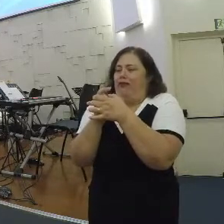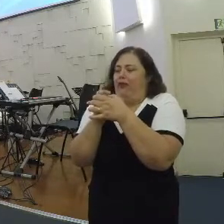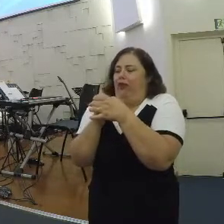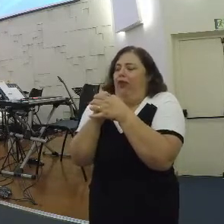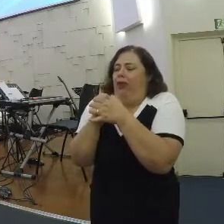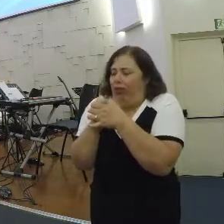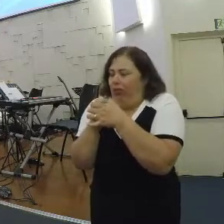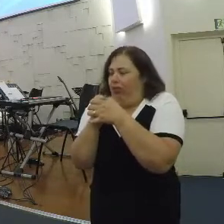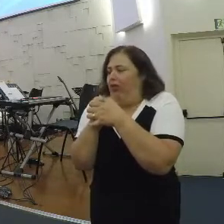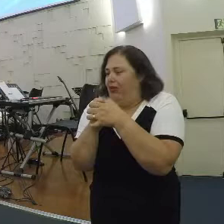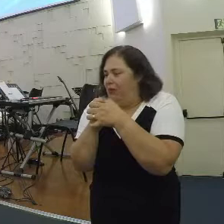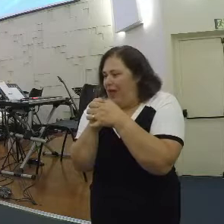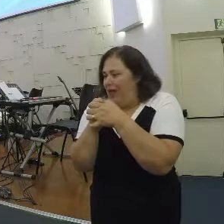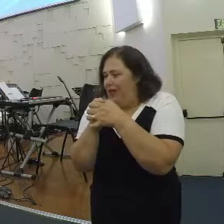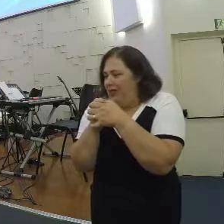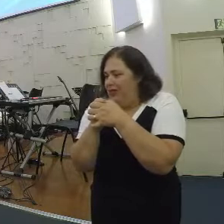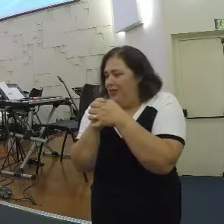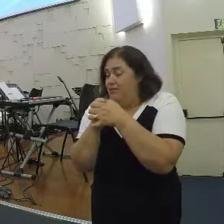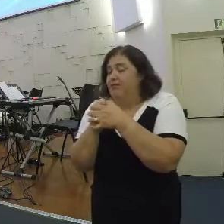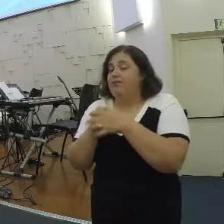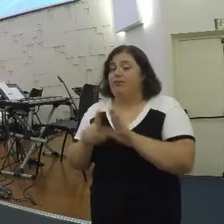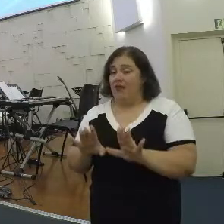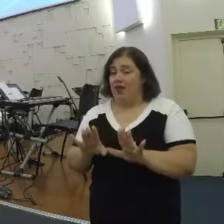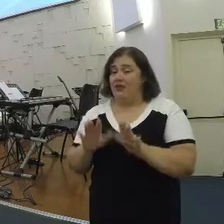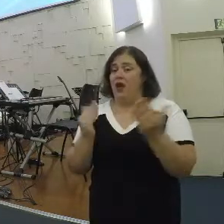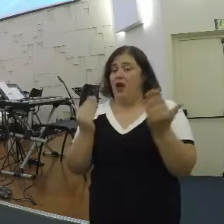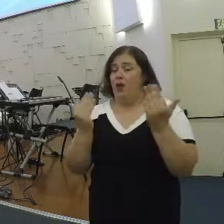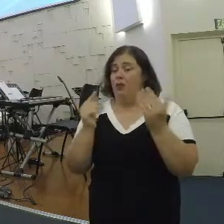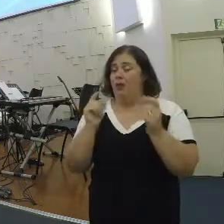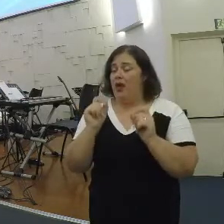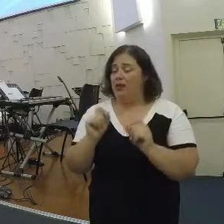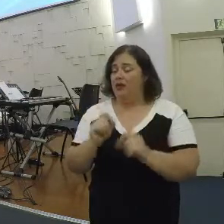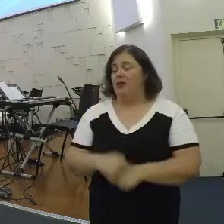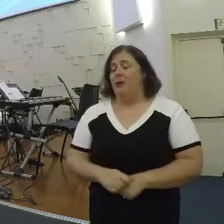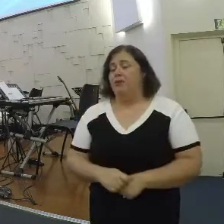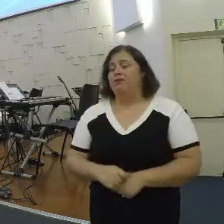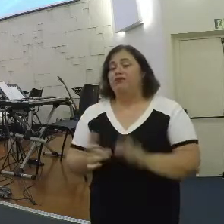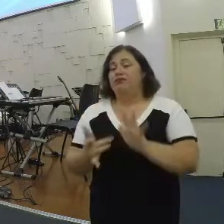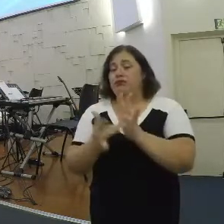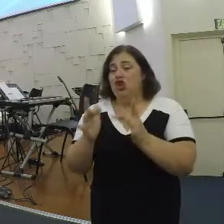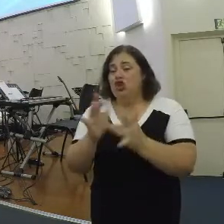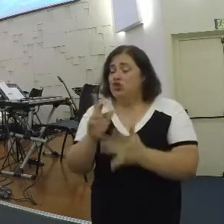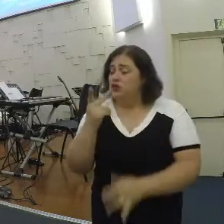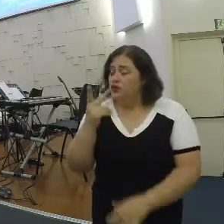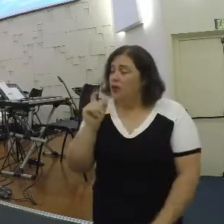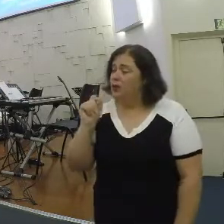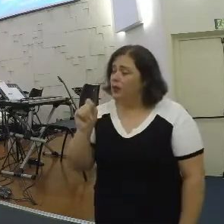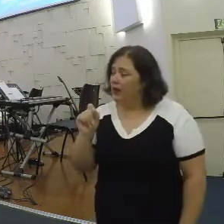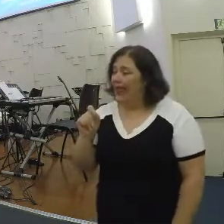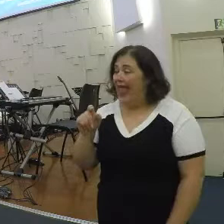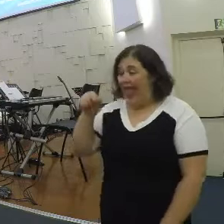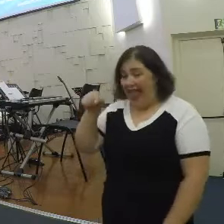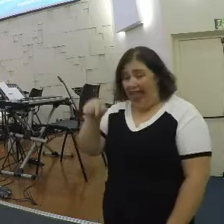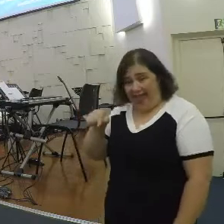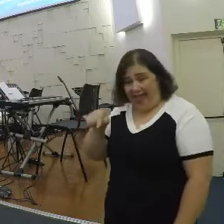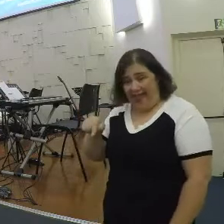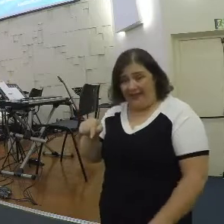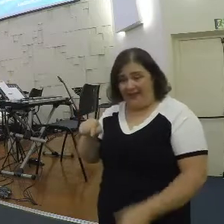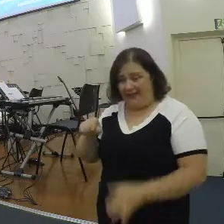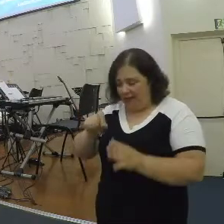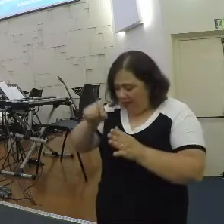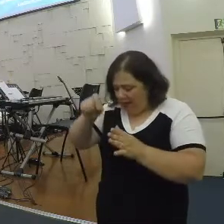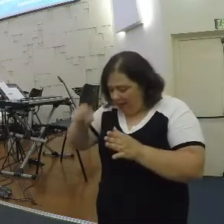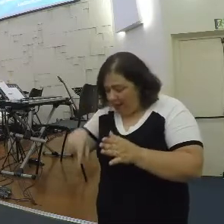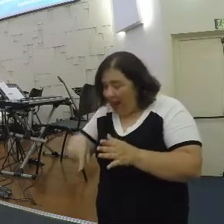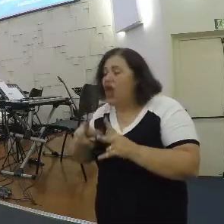daquela semente. O Senhor Jesus Cristo, no versículo 13, diz que essa semente que caiu sobre a terra é semelhante àquele que